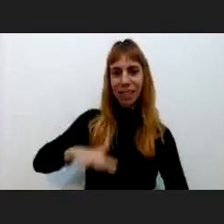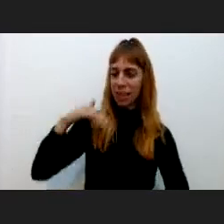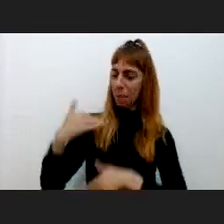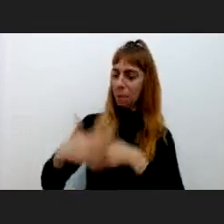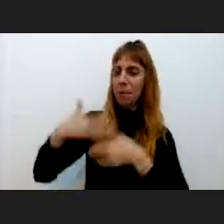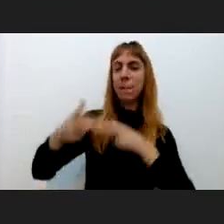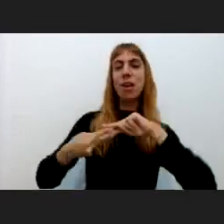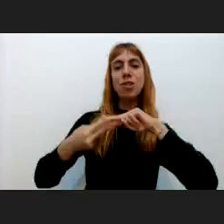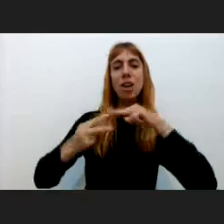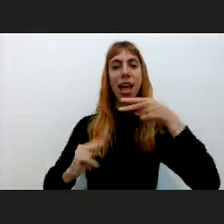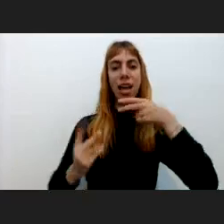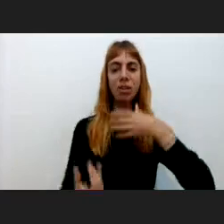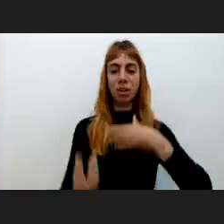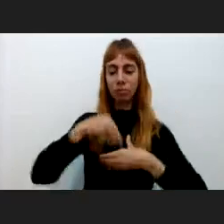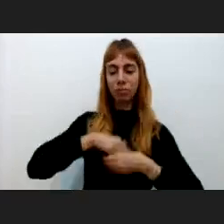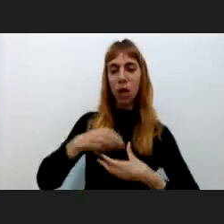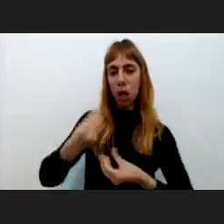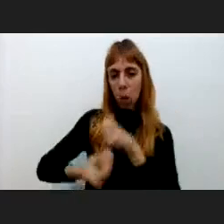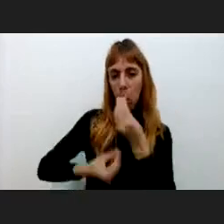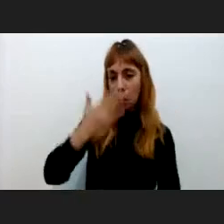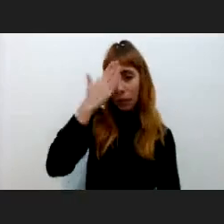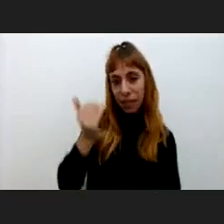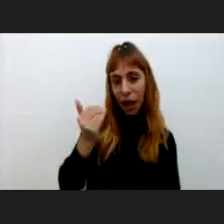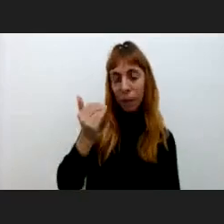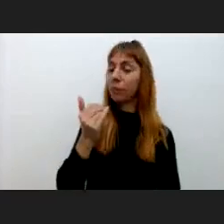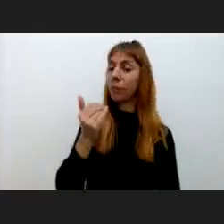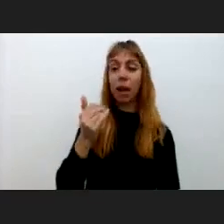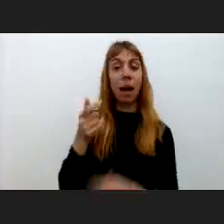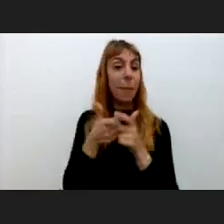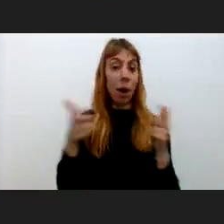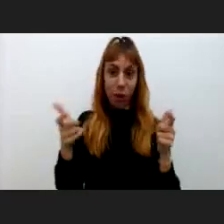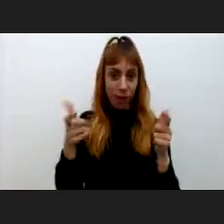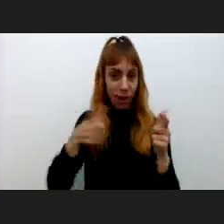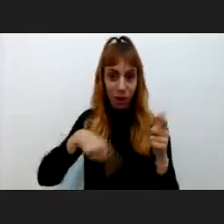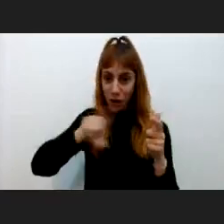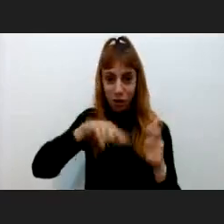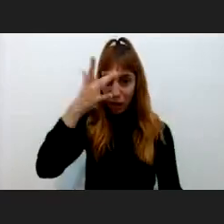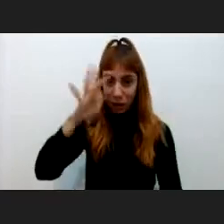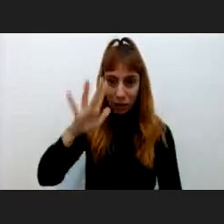nossa família tem